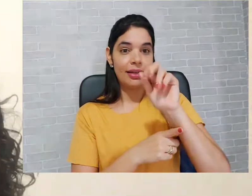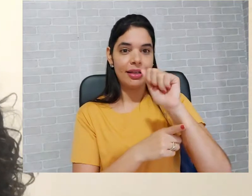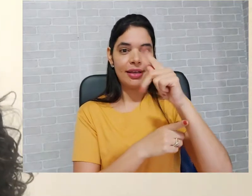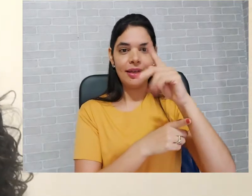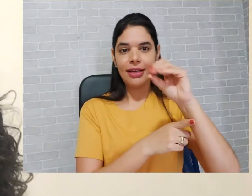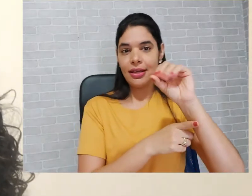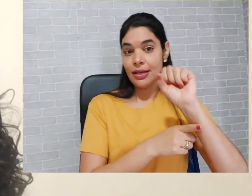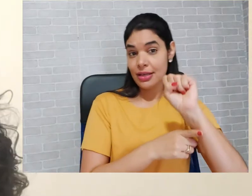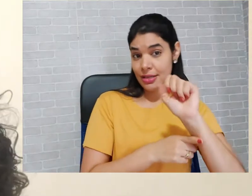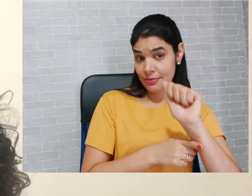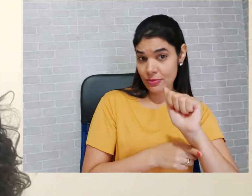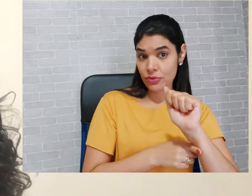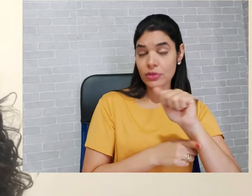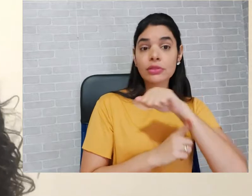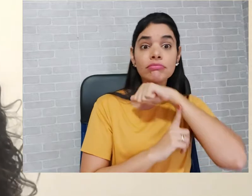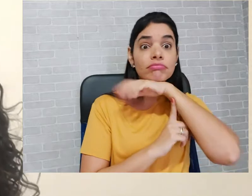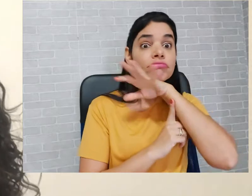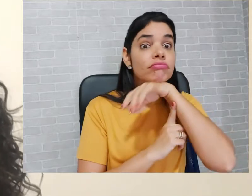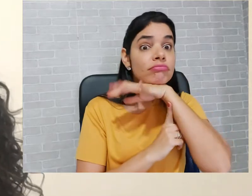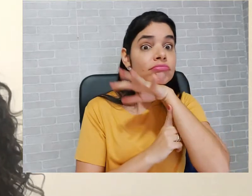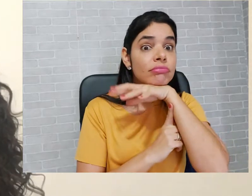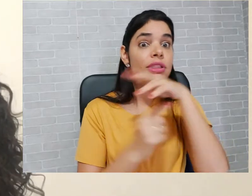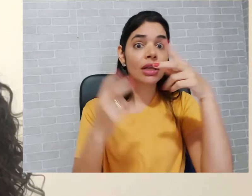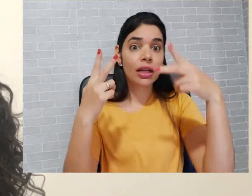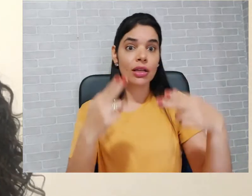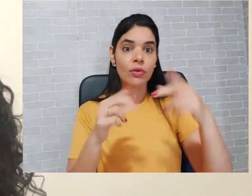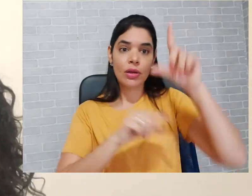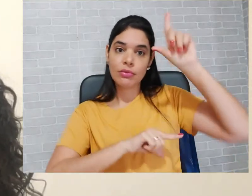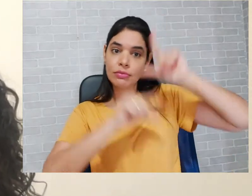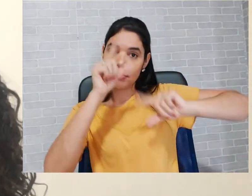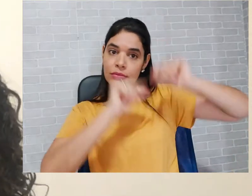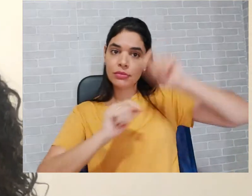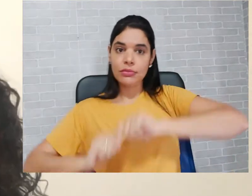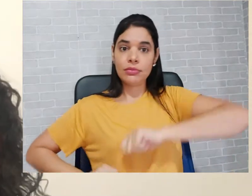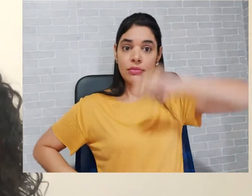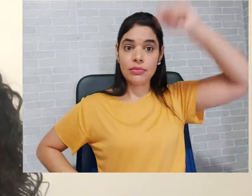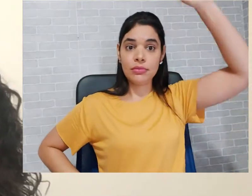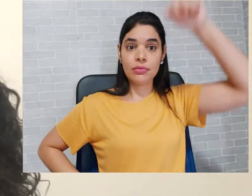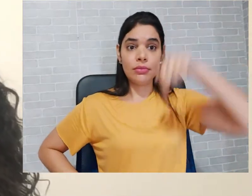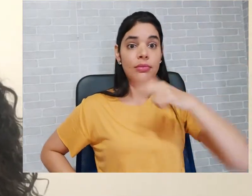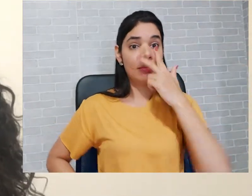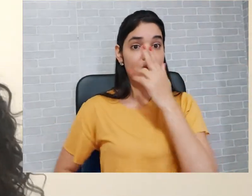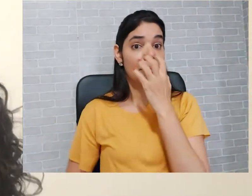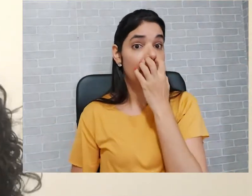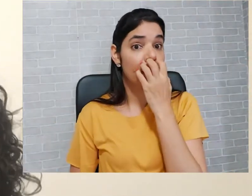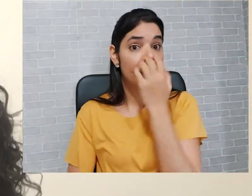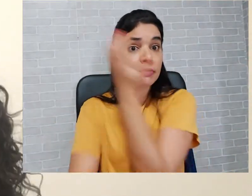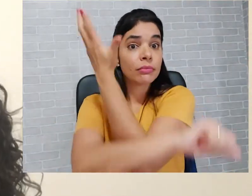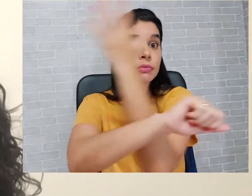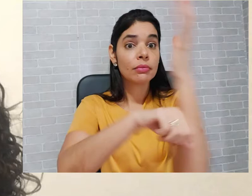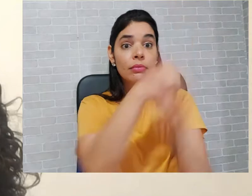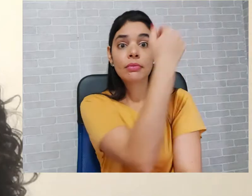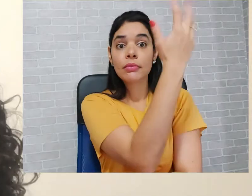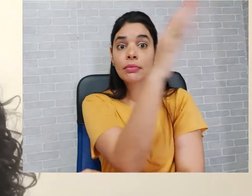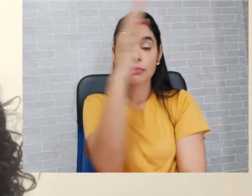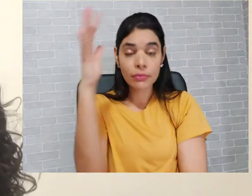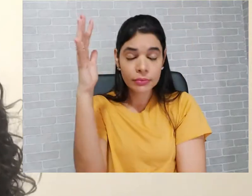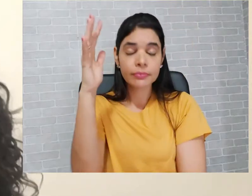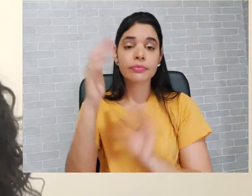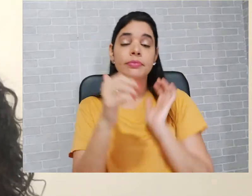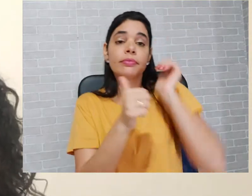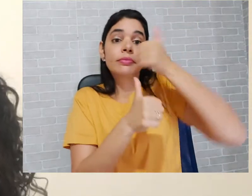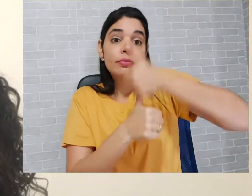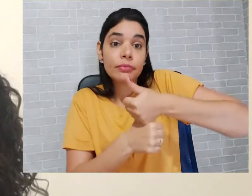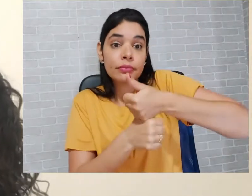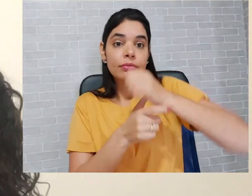Mas é um animal selvagem, como para nós aqui no Acre, parecido com os cachorros do mato. né? E o